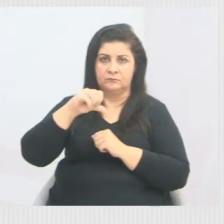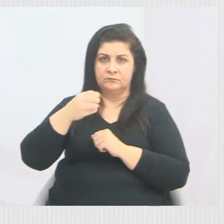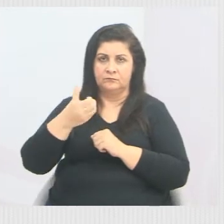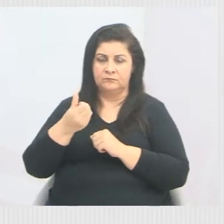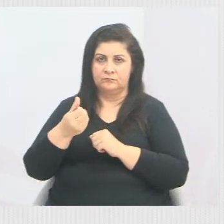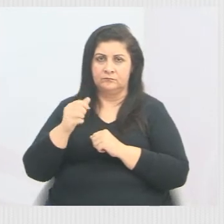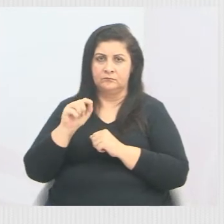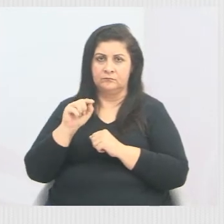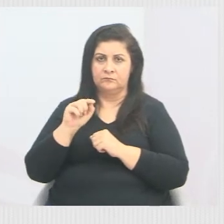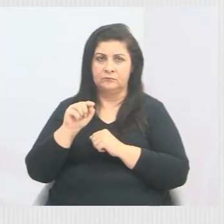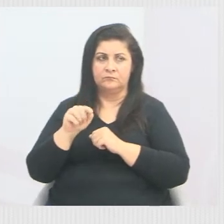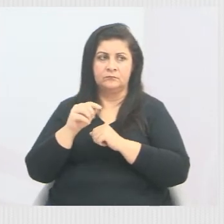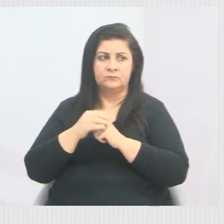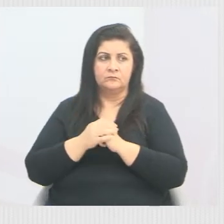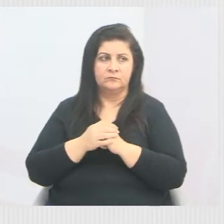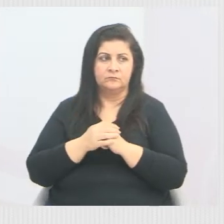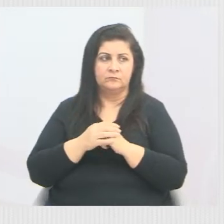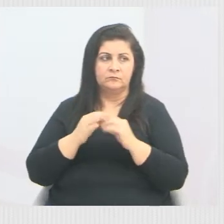696.511, dando um total de